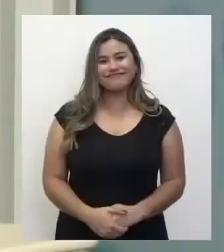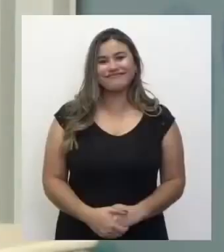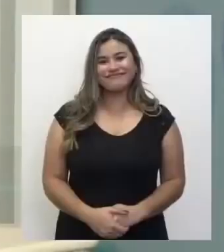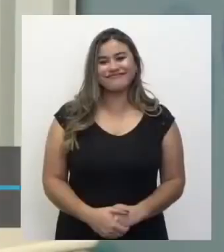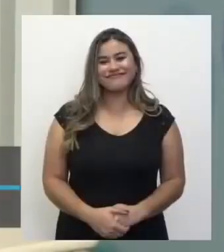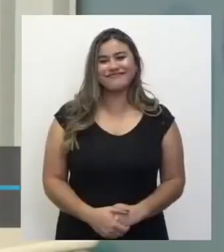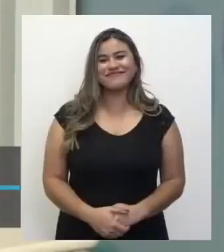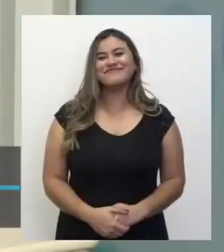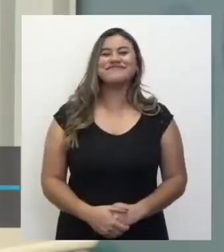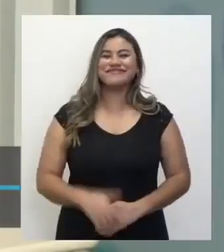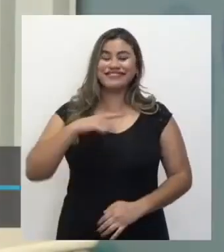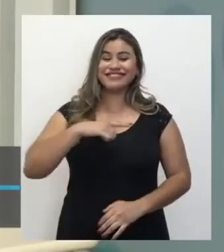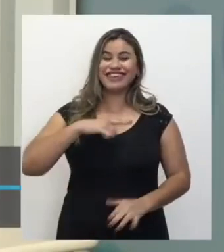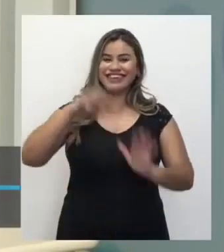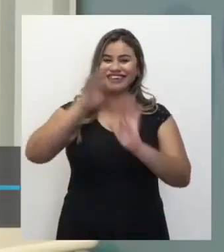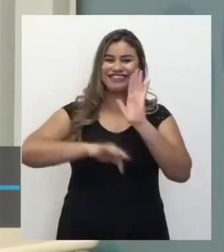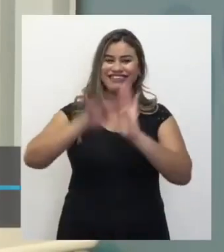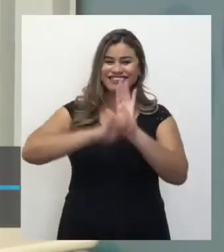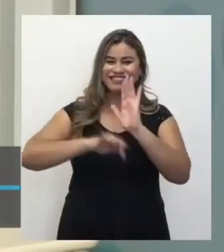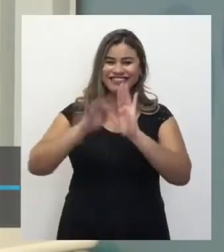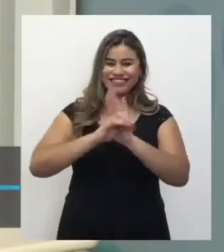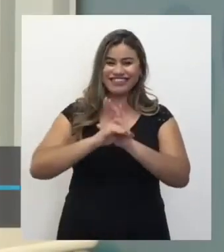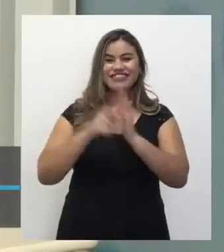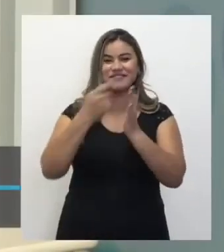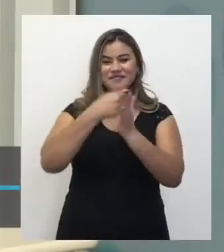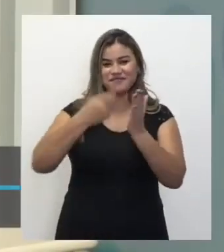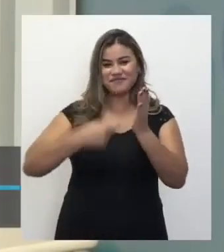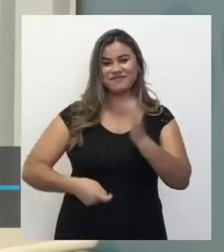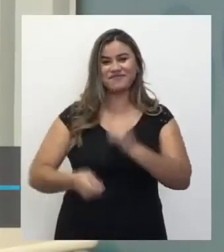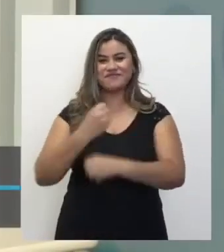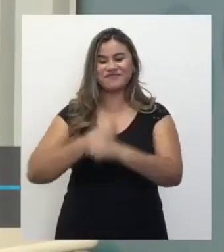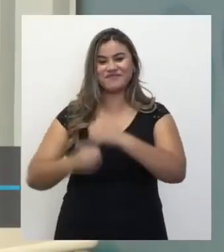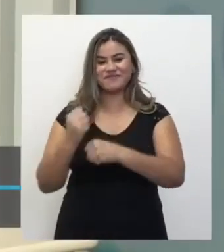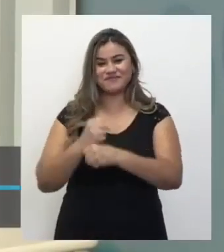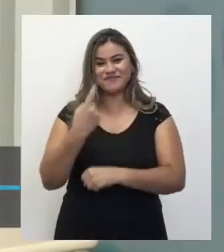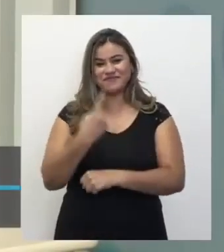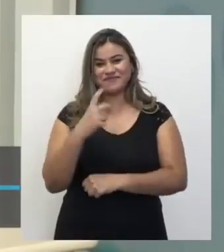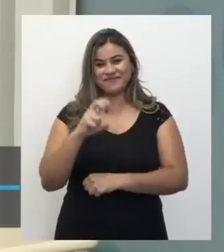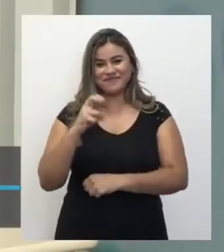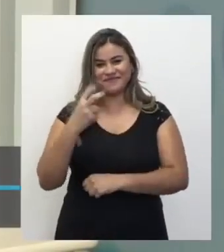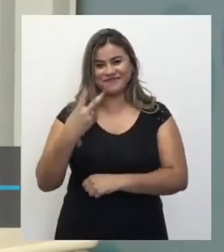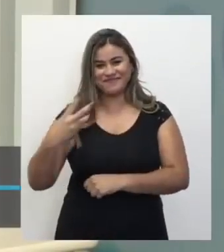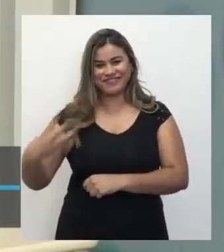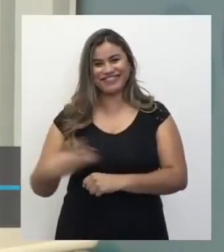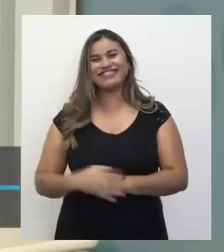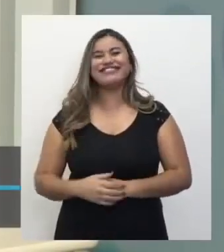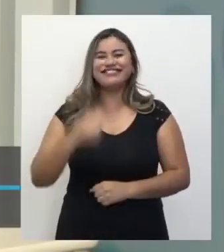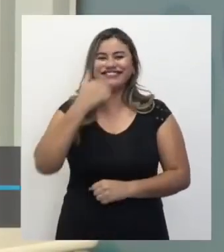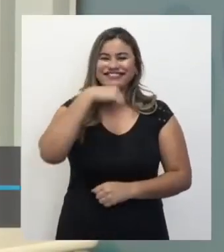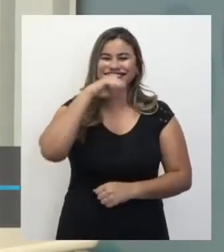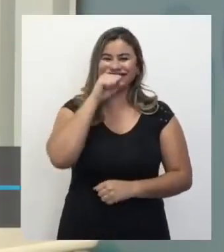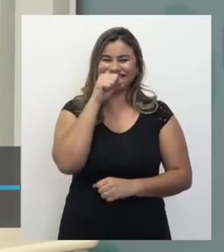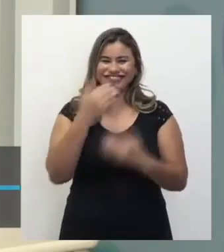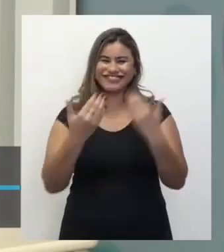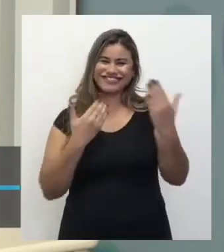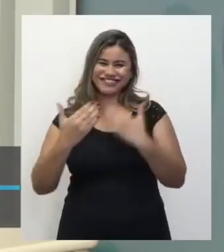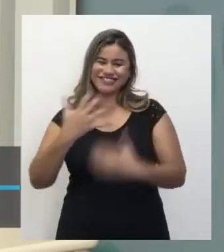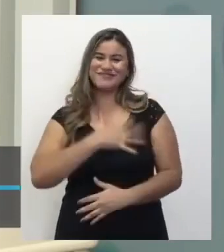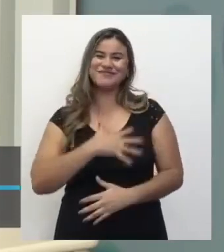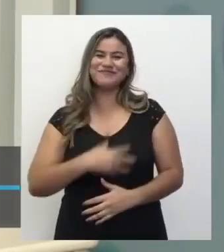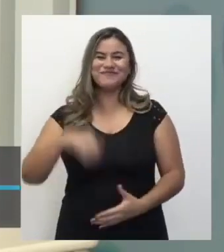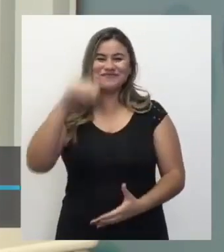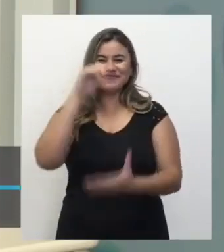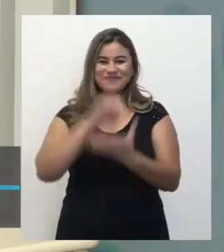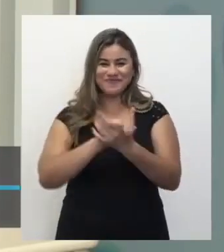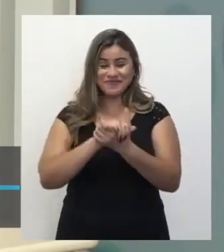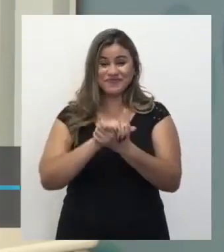Temos aqui um texto composto em 1523, em que temos uma mãe conversando com a filha sobre casamento. E